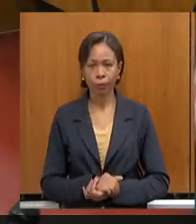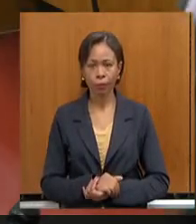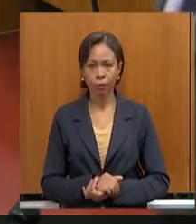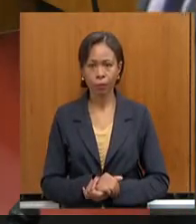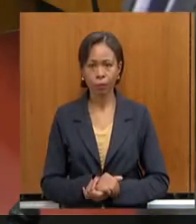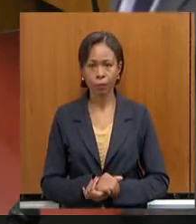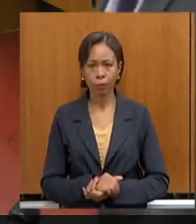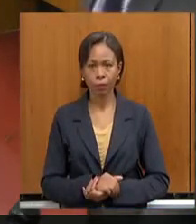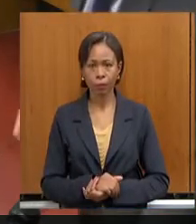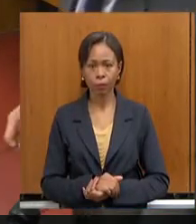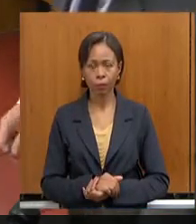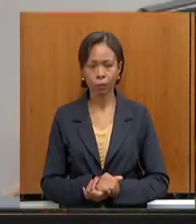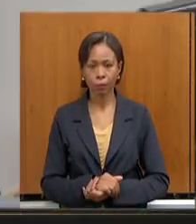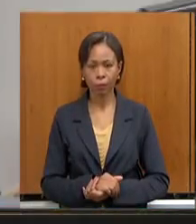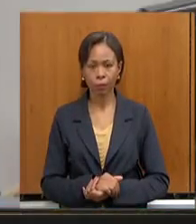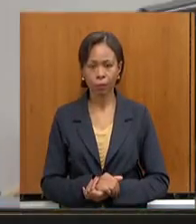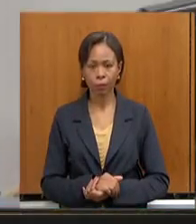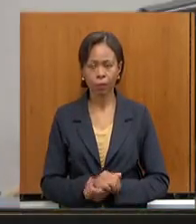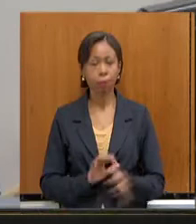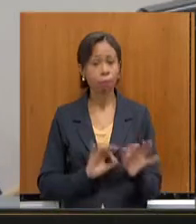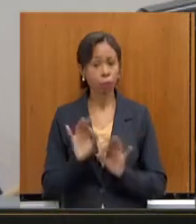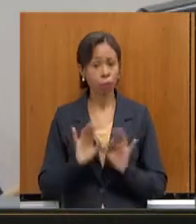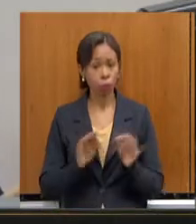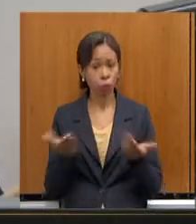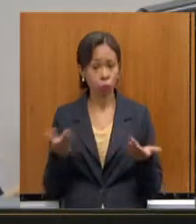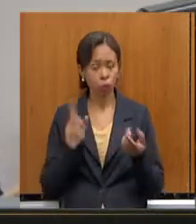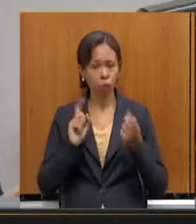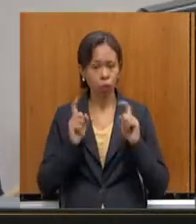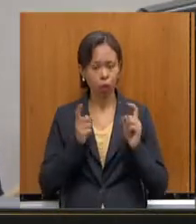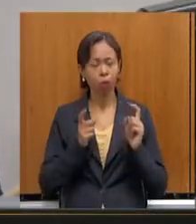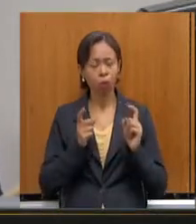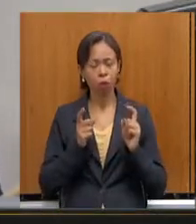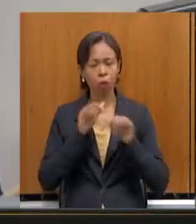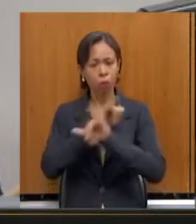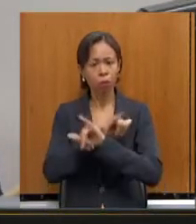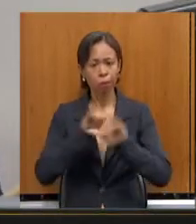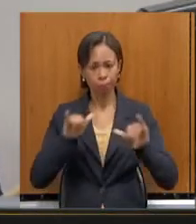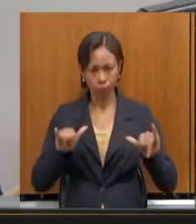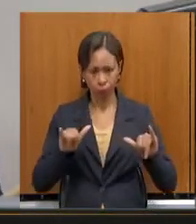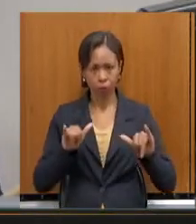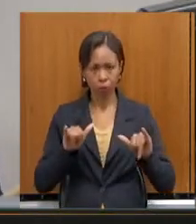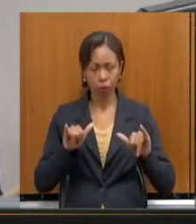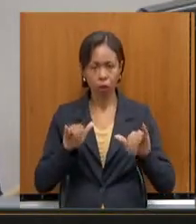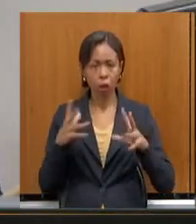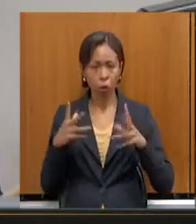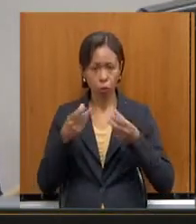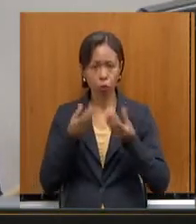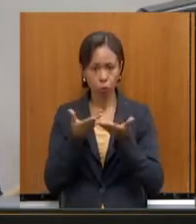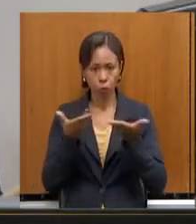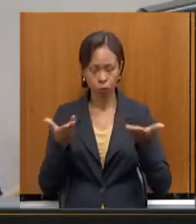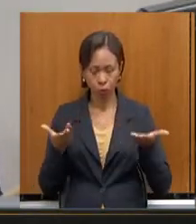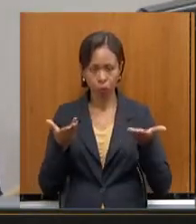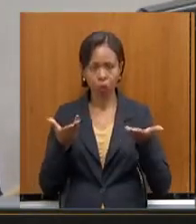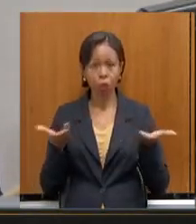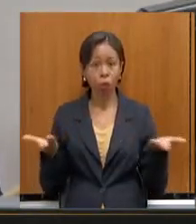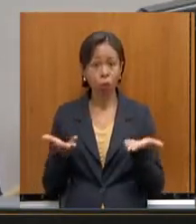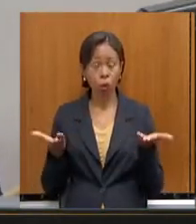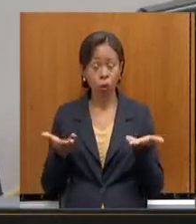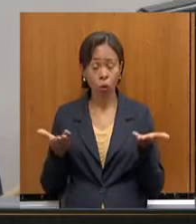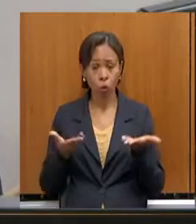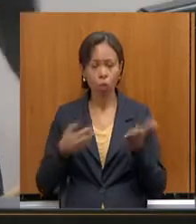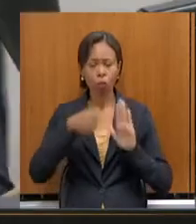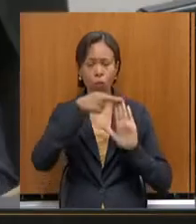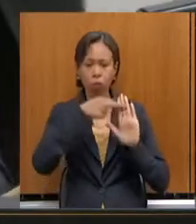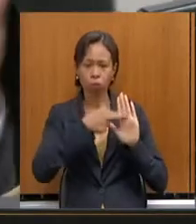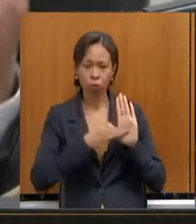e a presidência tendo em vista a organização dos trabalhos comunique aos parlamentares e aos convidados que os atos desta reunião